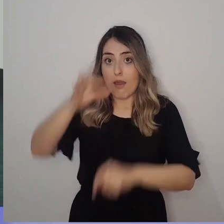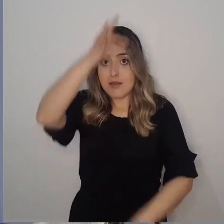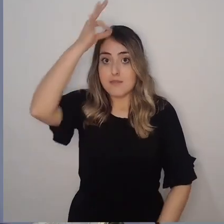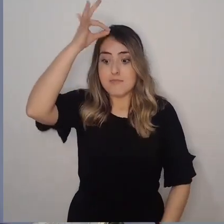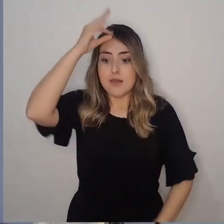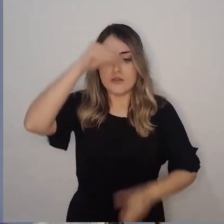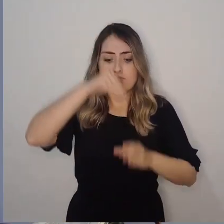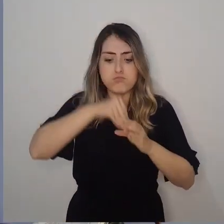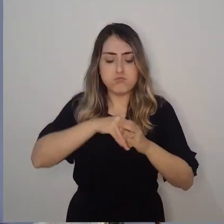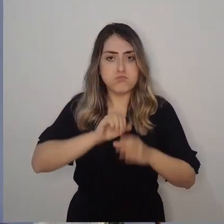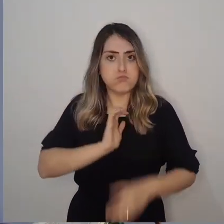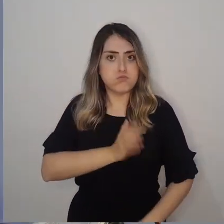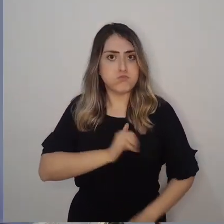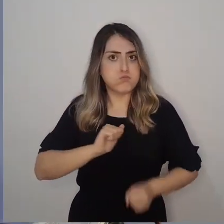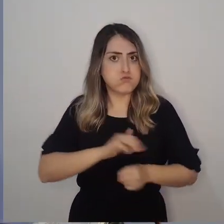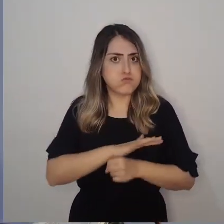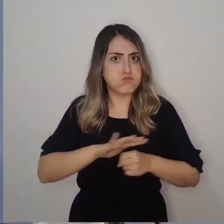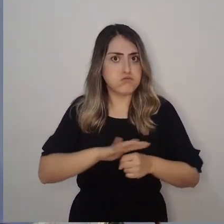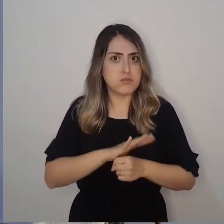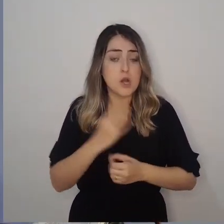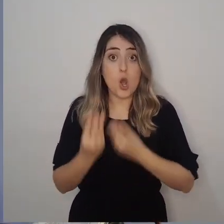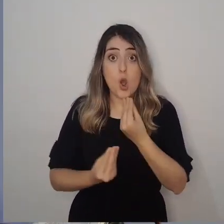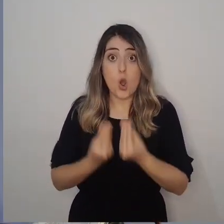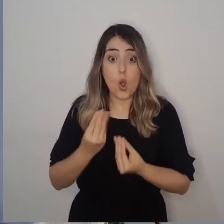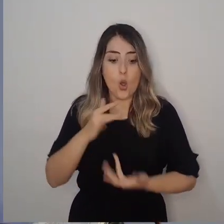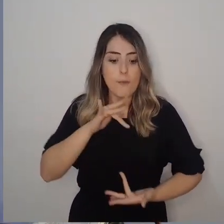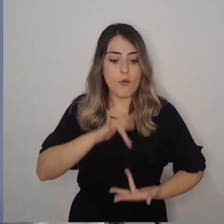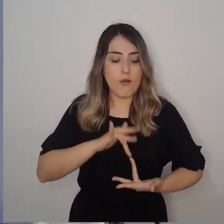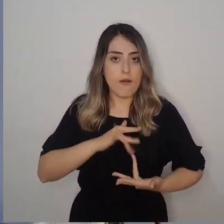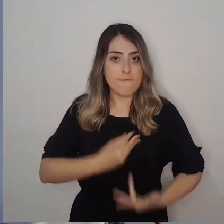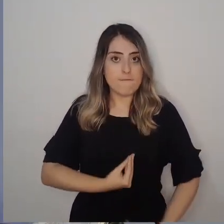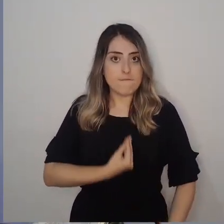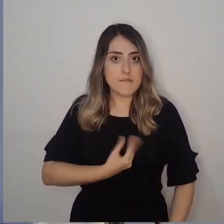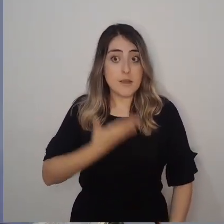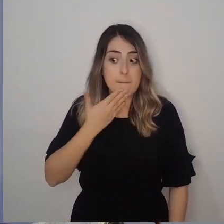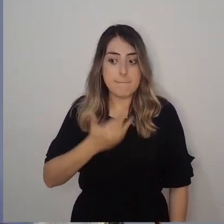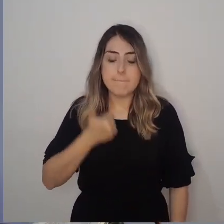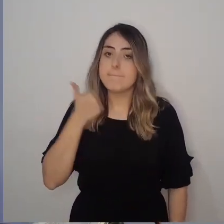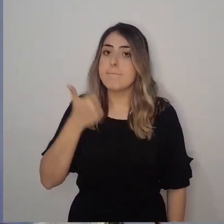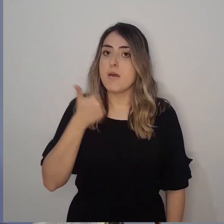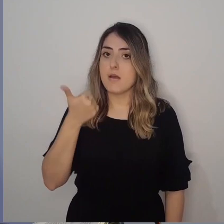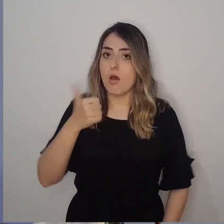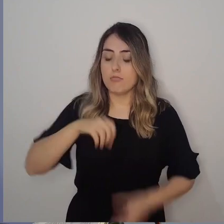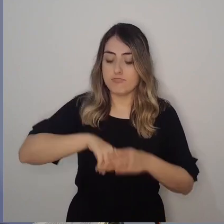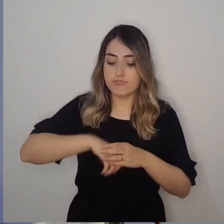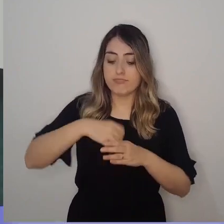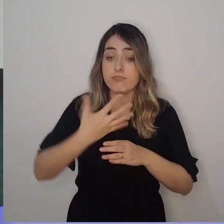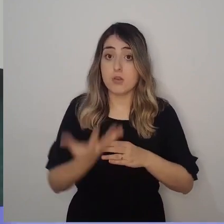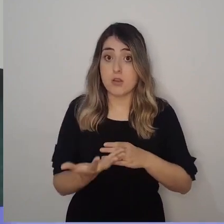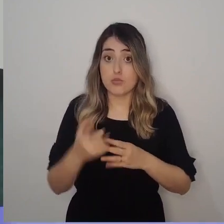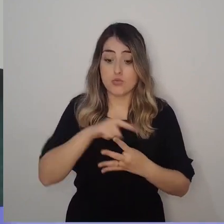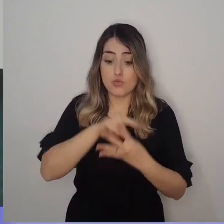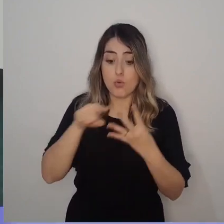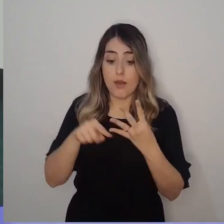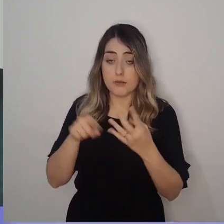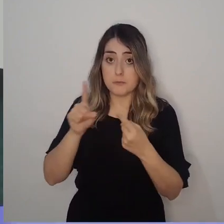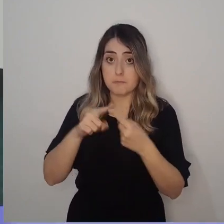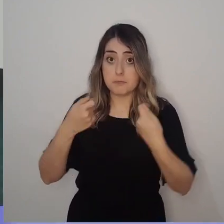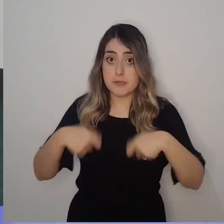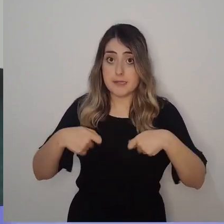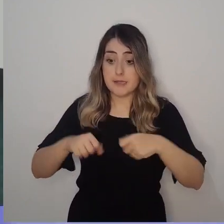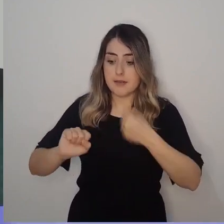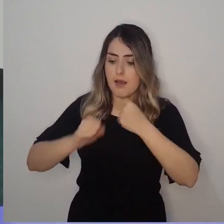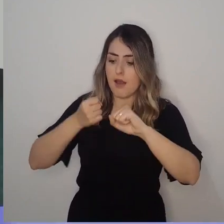Espírito. E ele ensina que existem 4 atitudes que nós devemos tomar a fim de sermos enchidos pelo Espírito Santo. Devemos falar